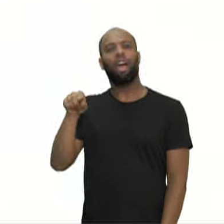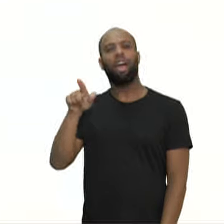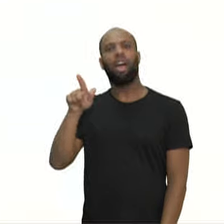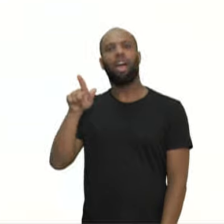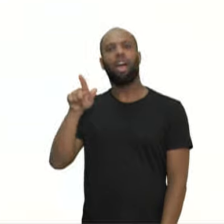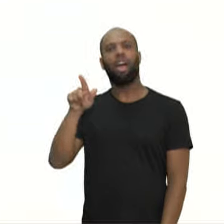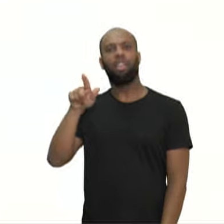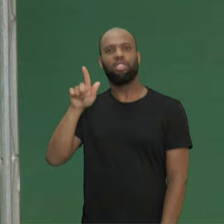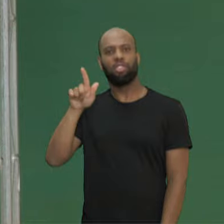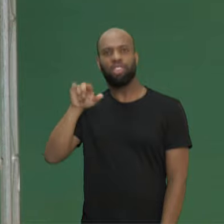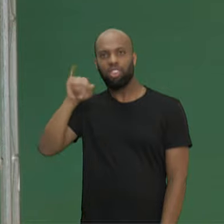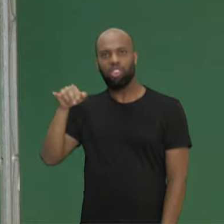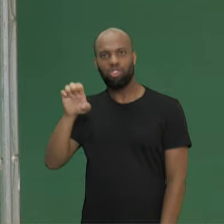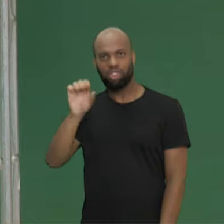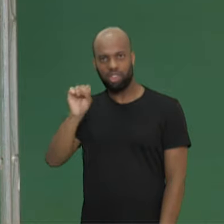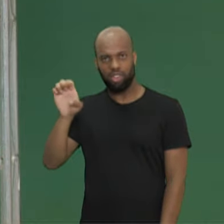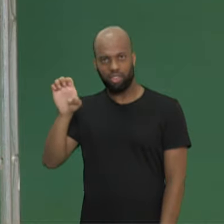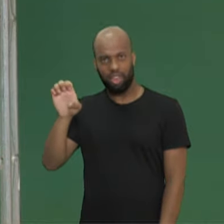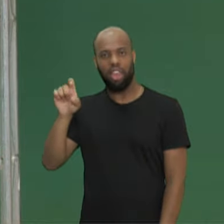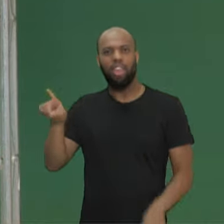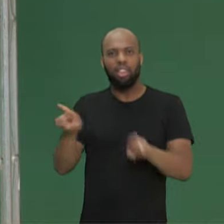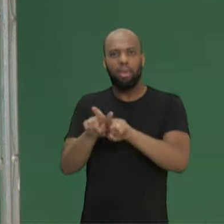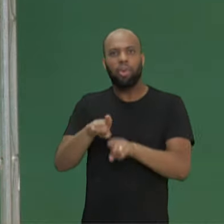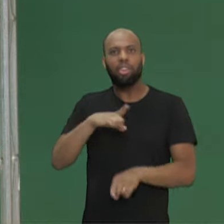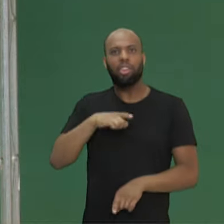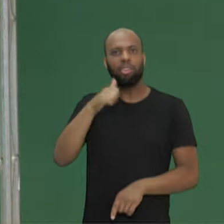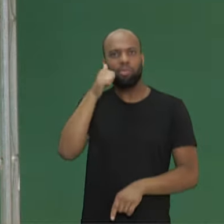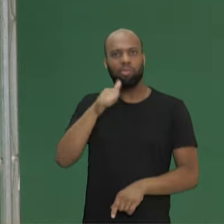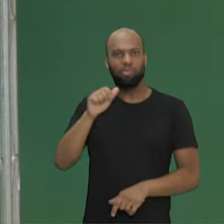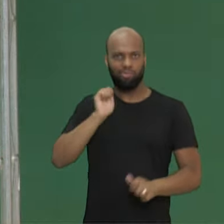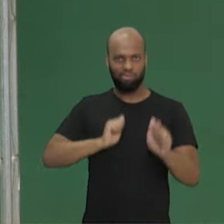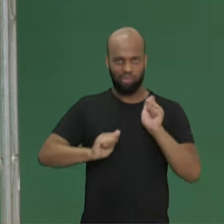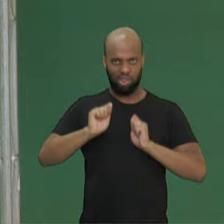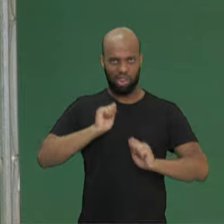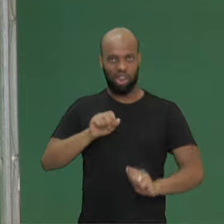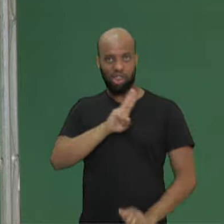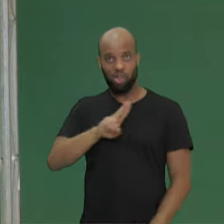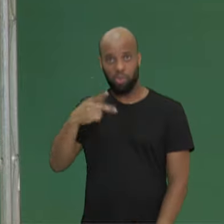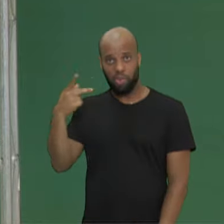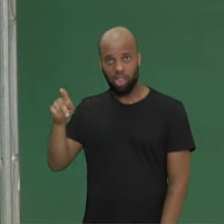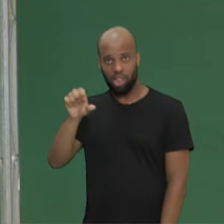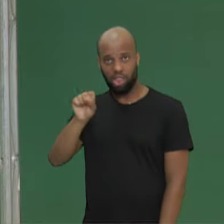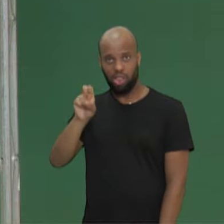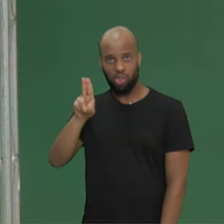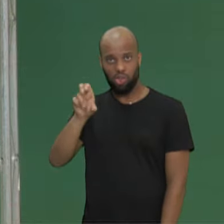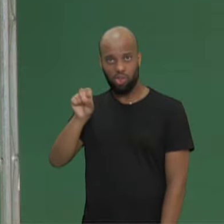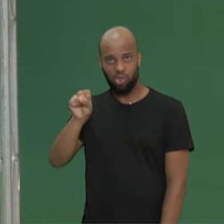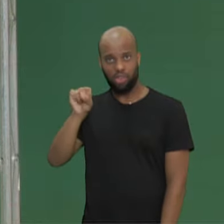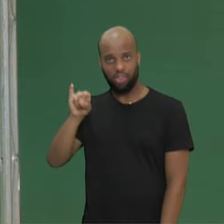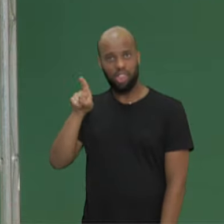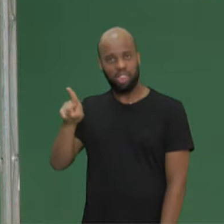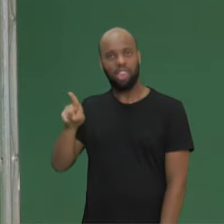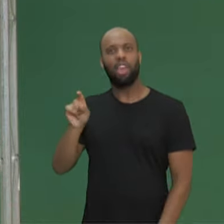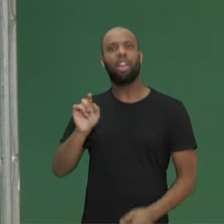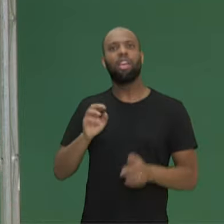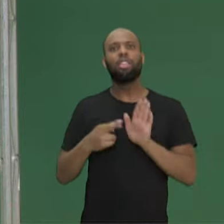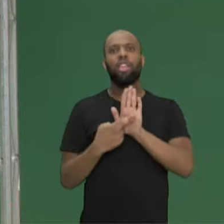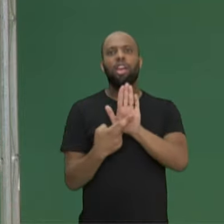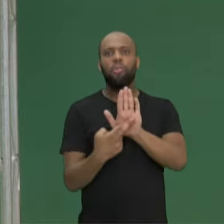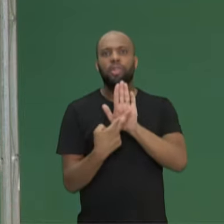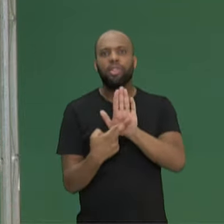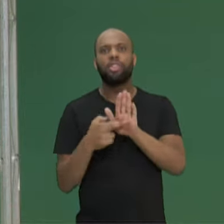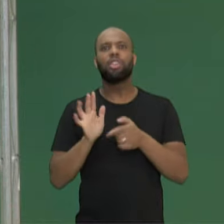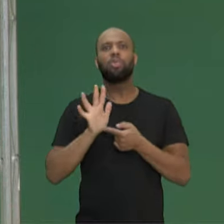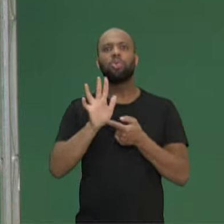pela atriz Suzy Ferreira, que apareceu na outra foto também, a Suzy. Ela está representando uma diva, né, uma grande figura